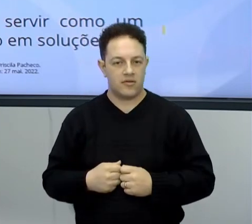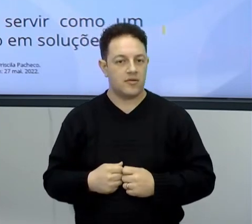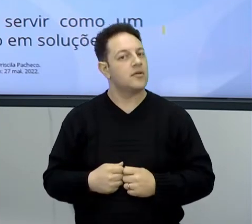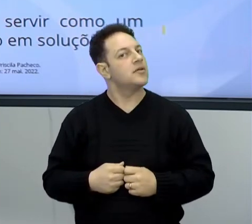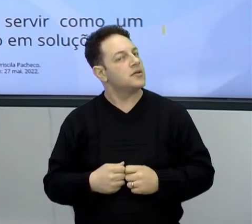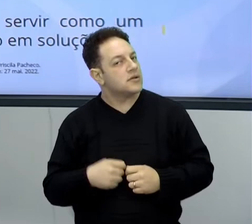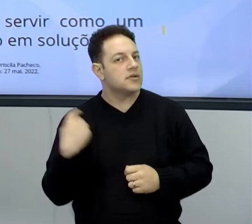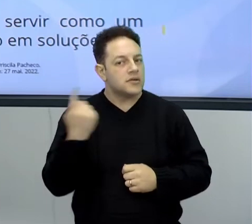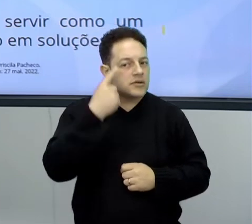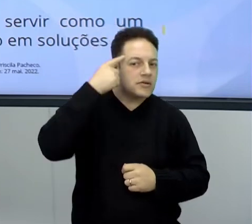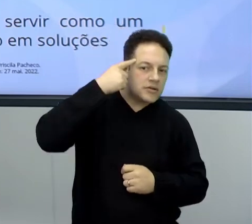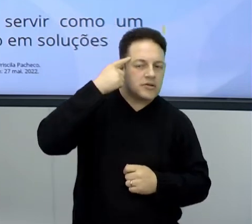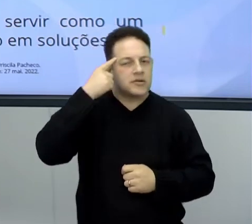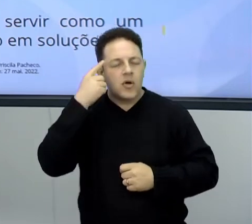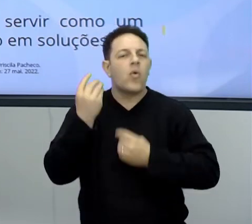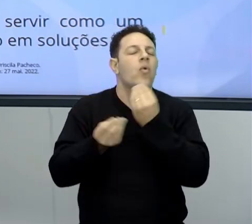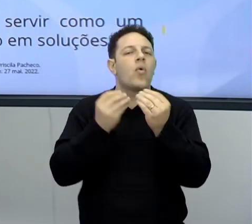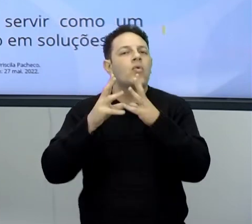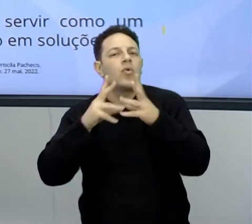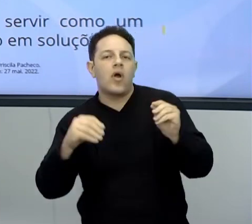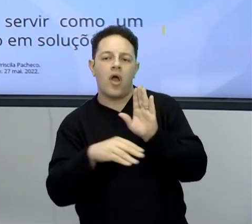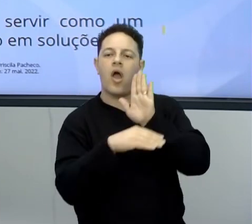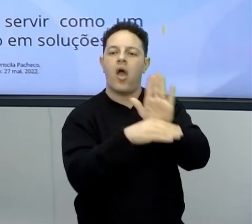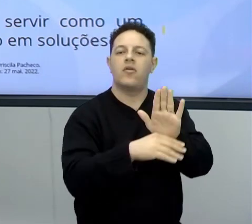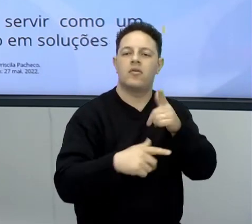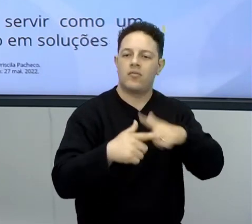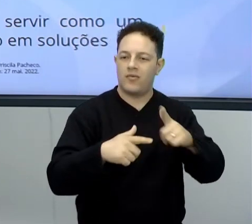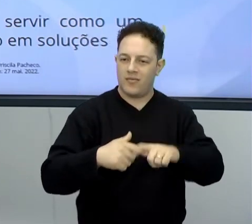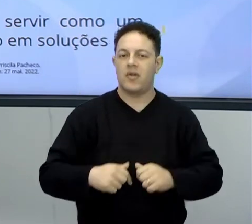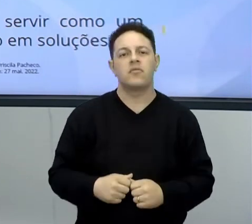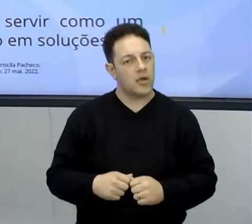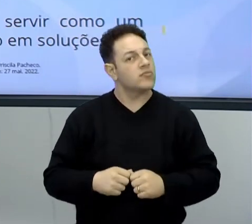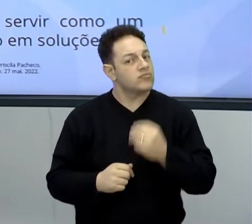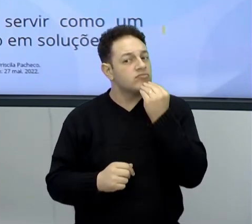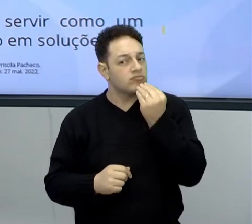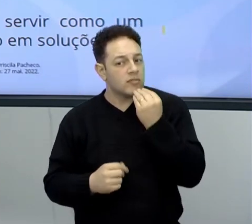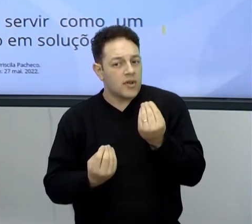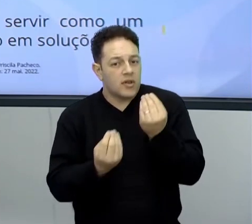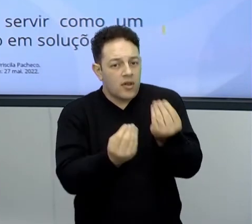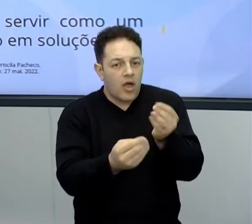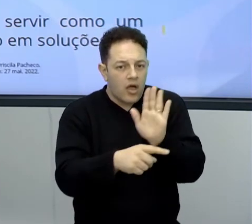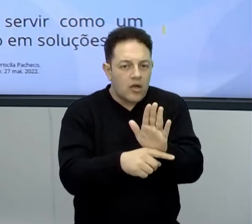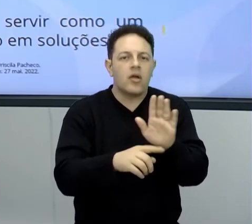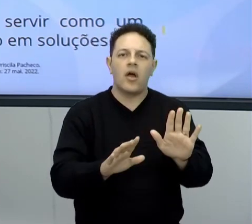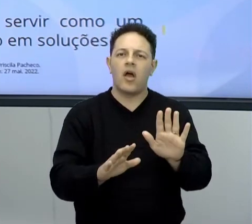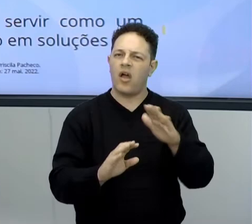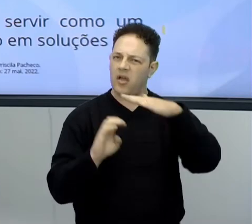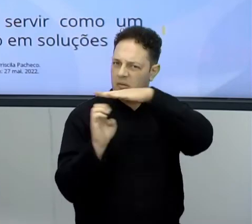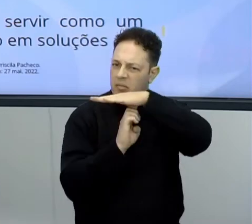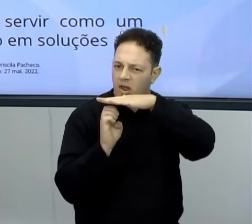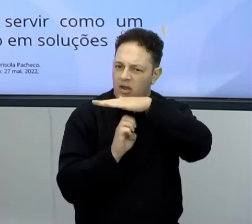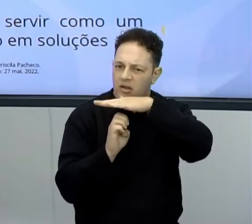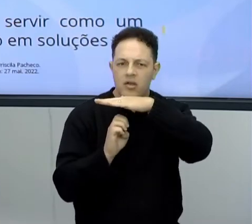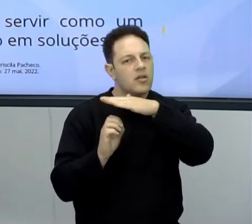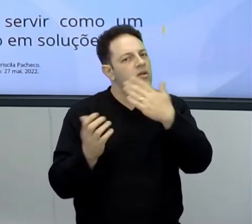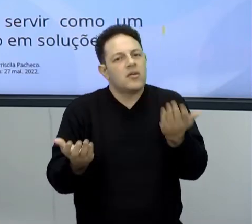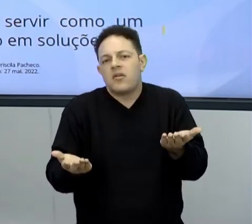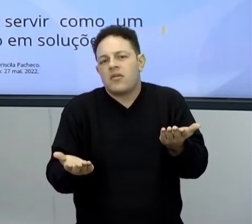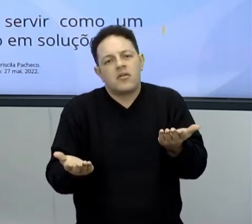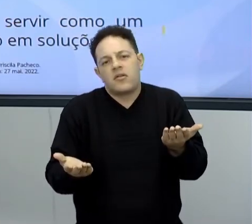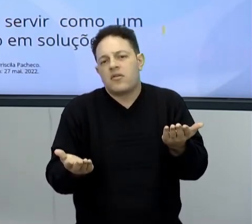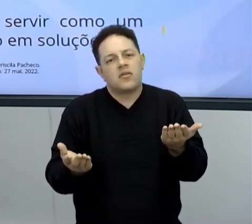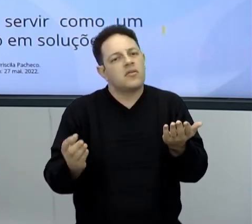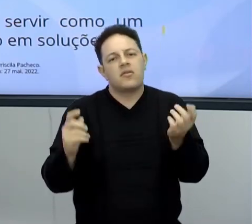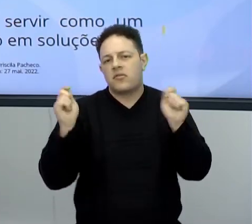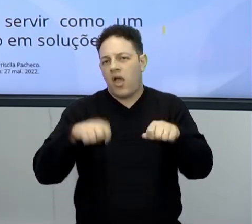pode pensar em uma solução para esse problema, que seria interessante disponibilizar. Ah, mas a empresa, como? Tem várias, eu